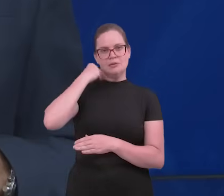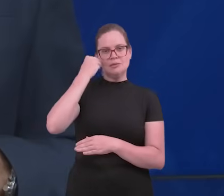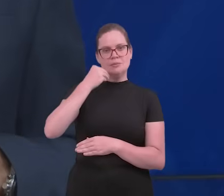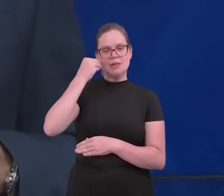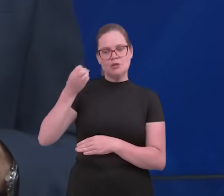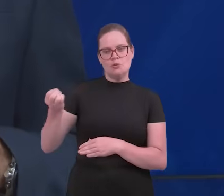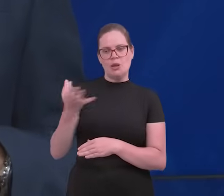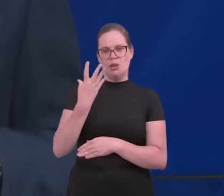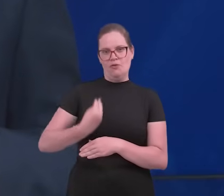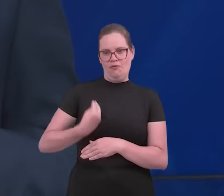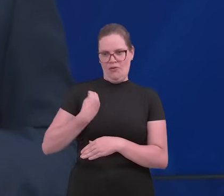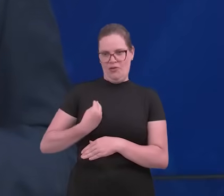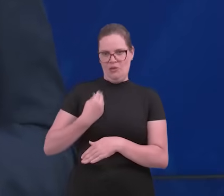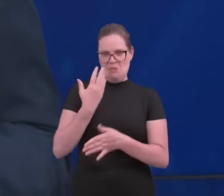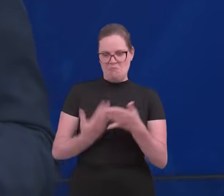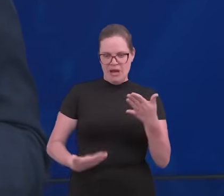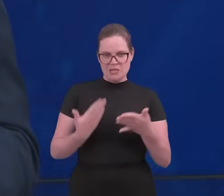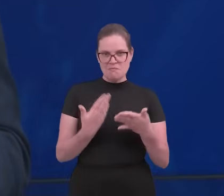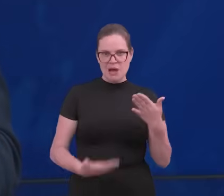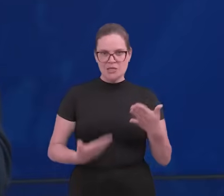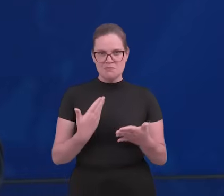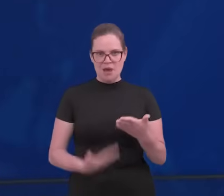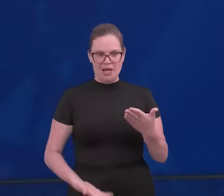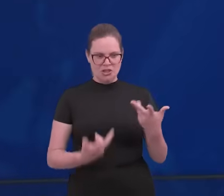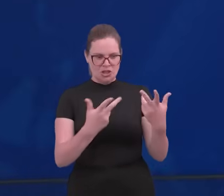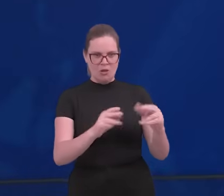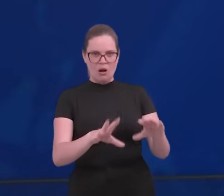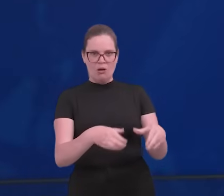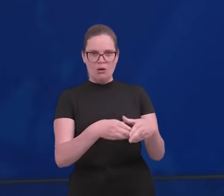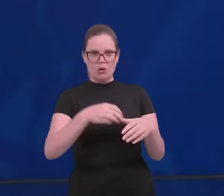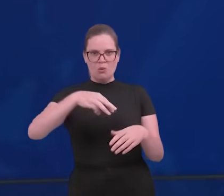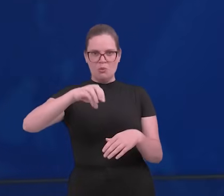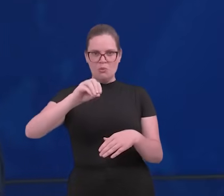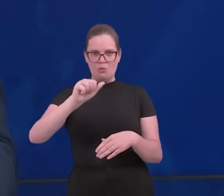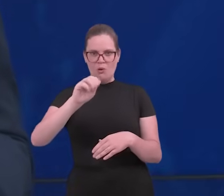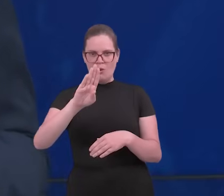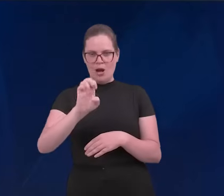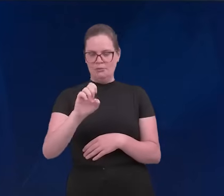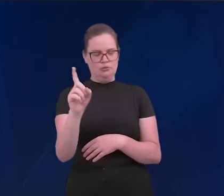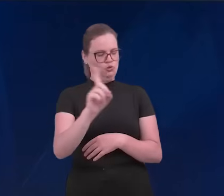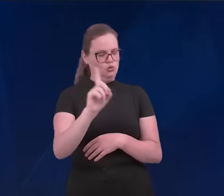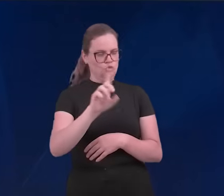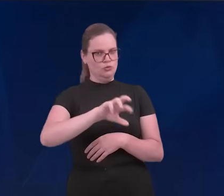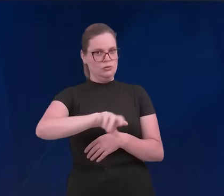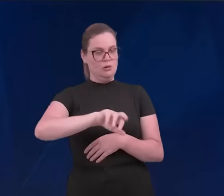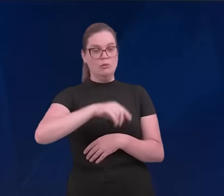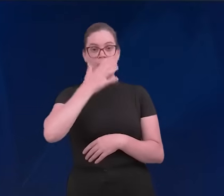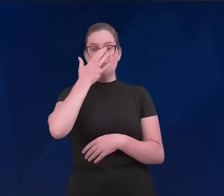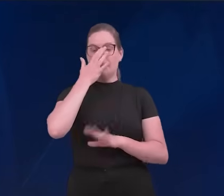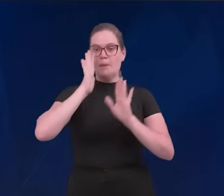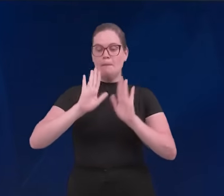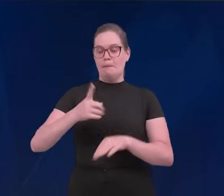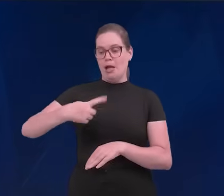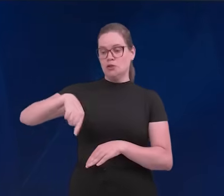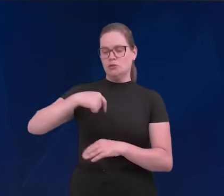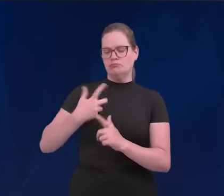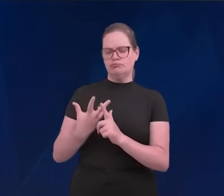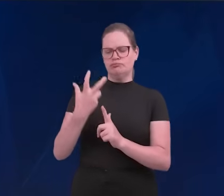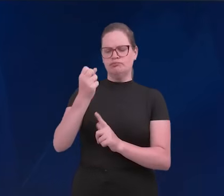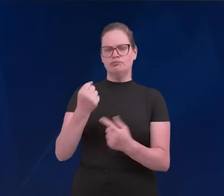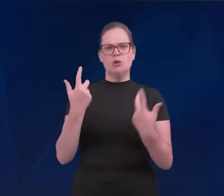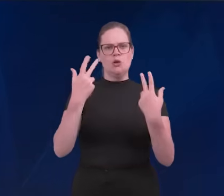não é derrotado como os filhos de Moabe, mas é vencedor como os filhos de